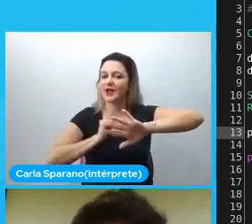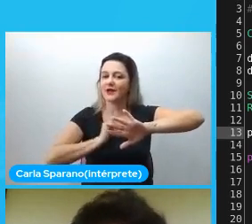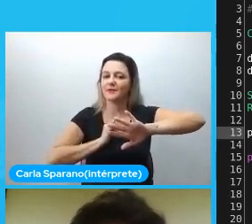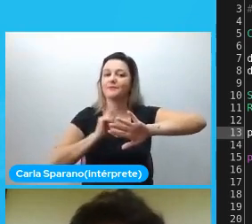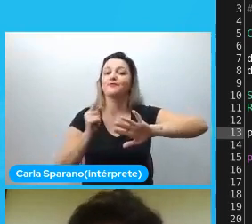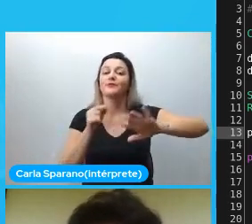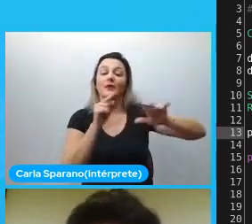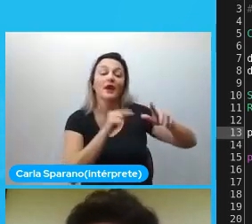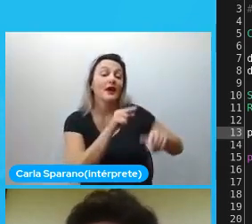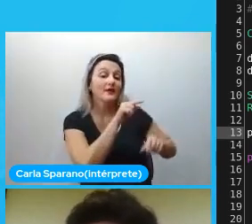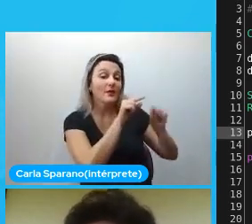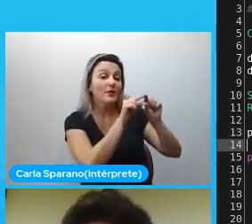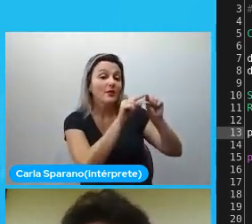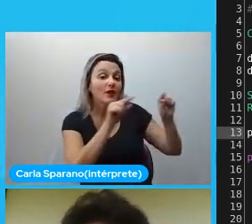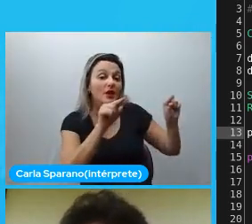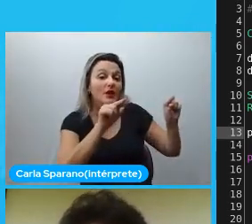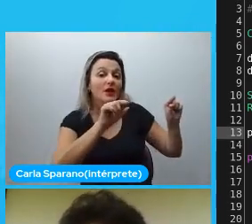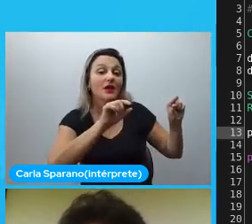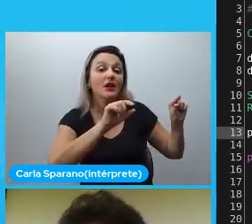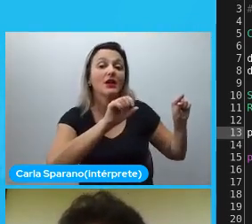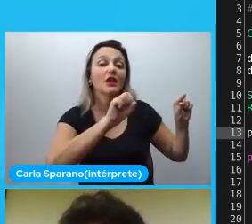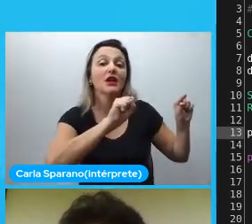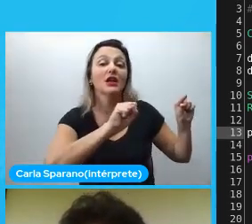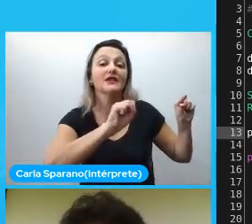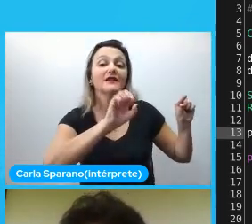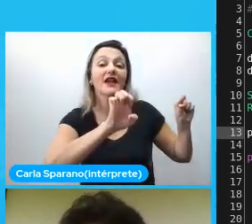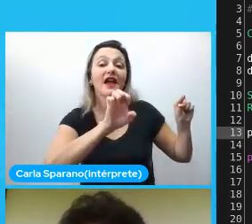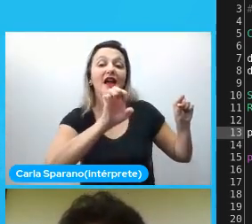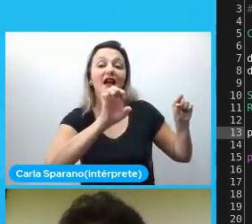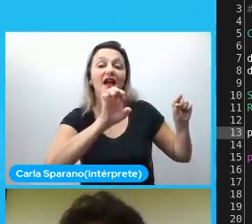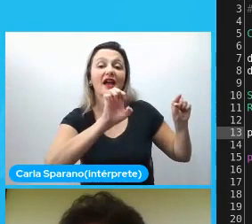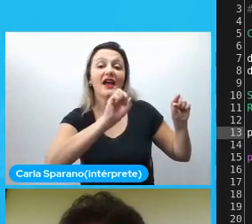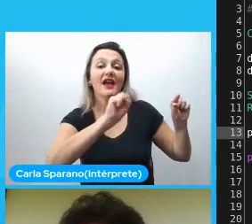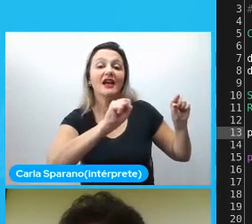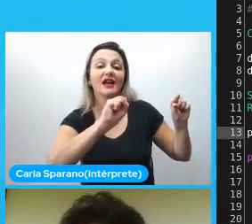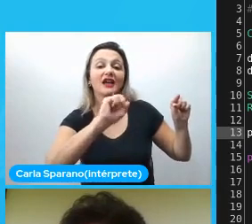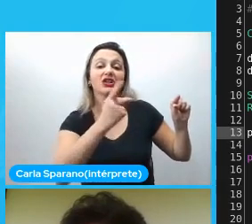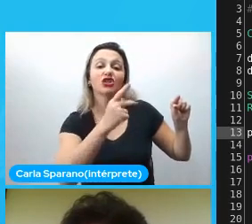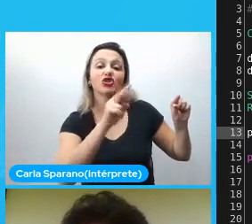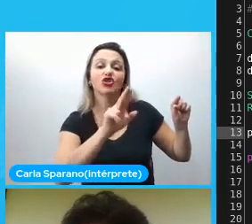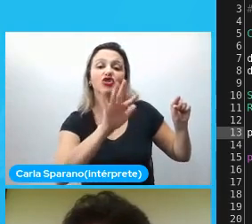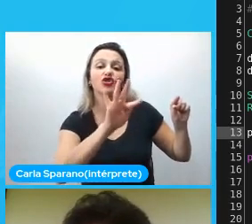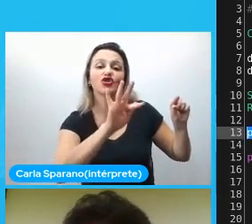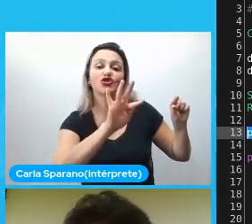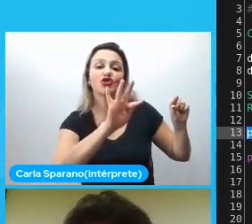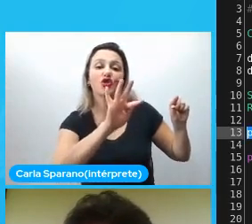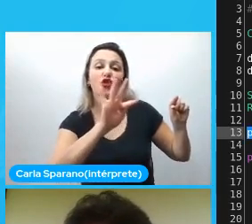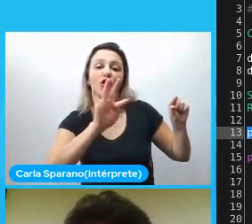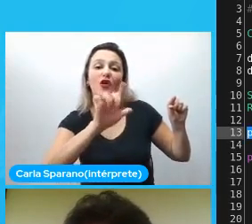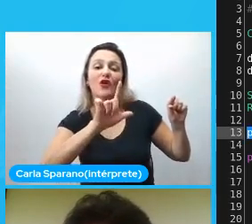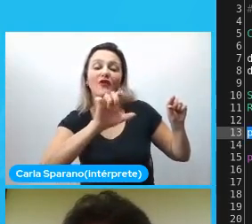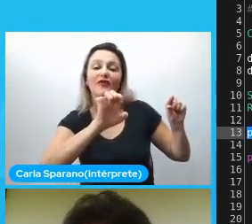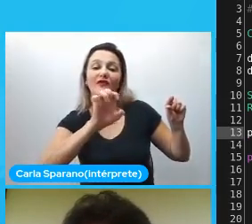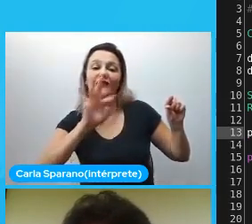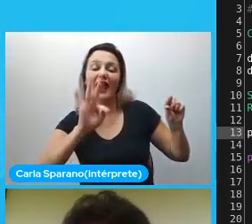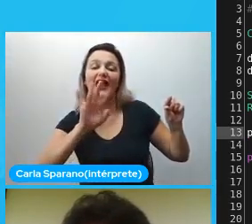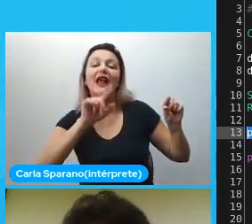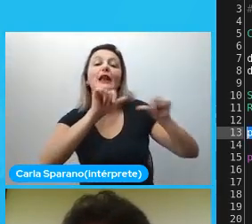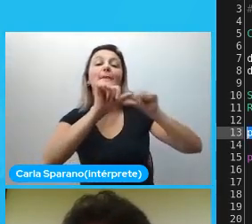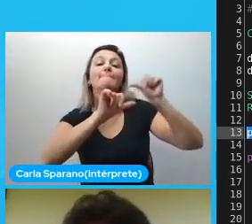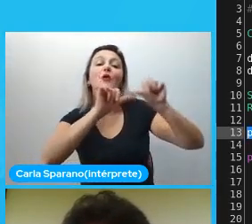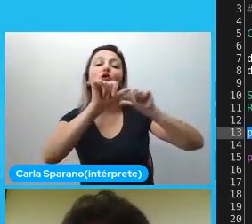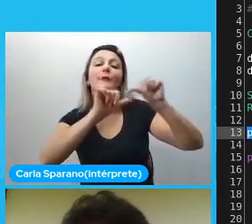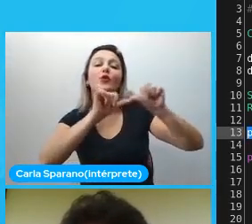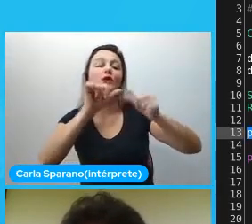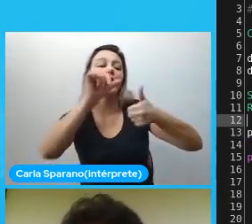de ele tocar na ordem, ele vai embaralhar. E esse Ever aqui, isso aqui que é bem maneiro. Isso aqui ele quer dizer que a cada quatro batidas, ele vai executar